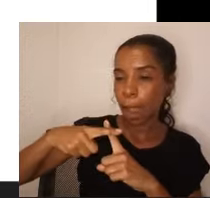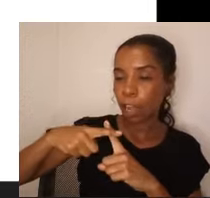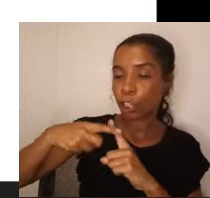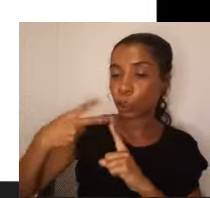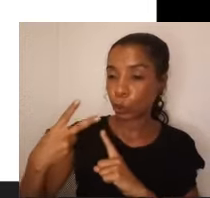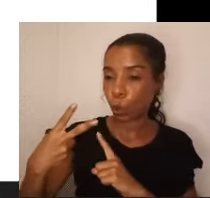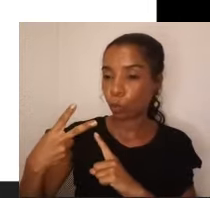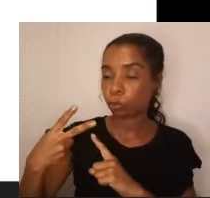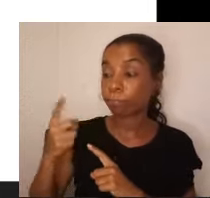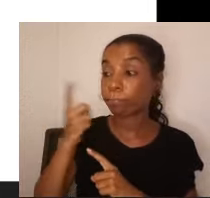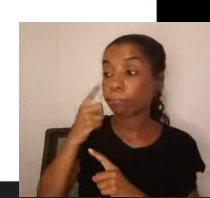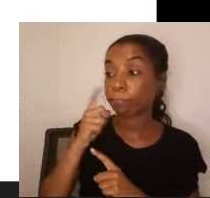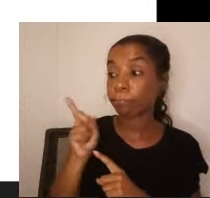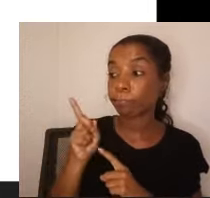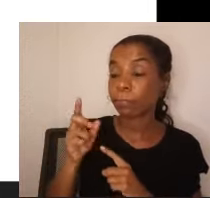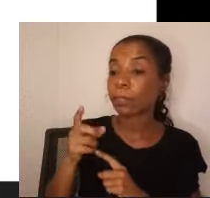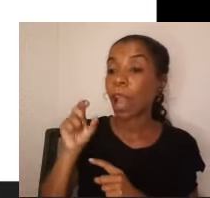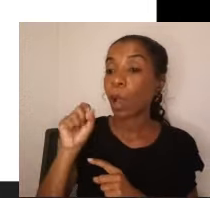essa expressão aqui.